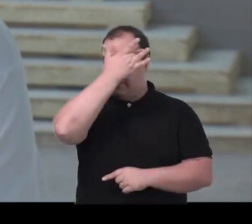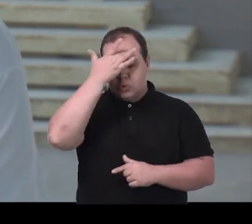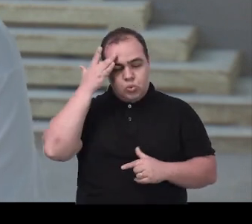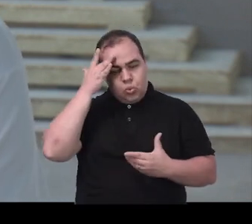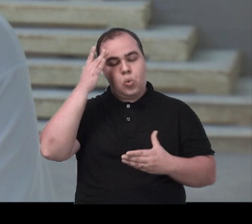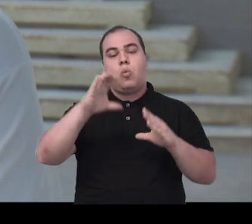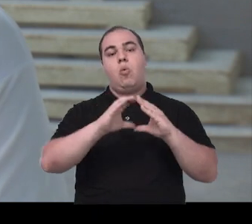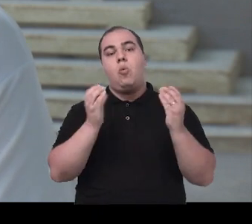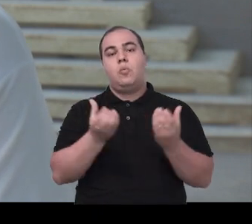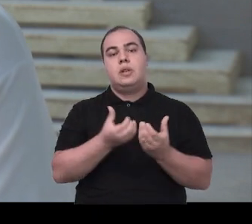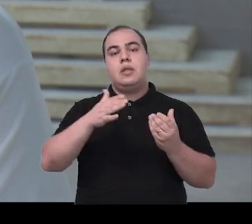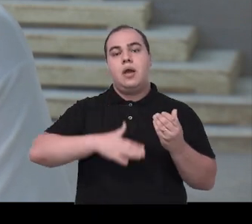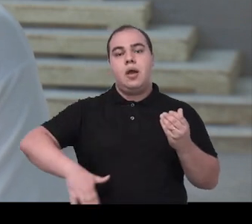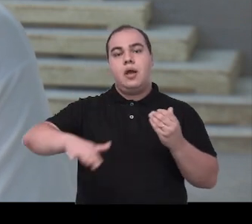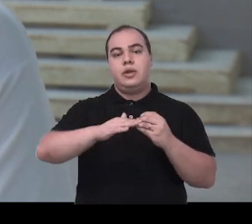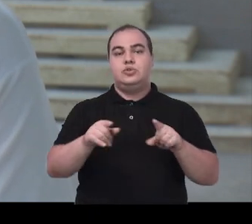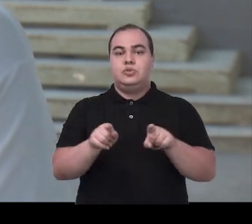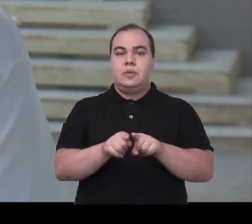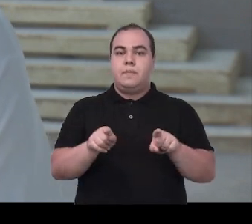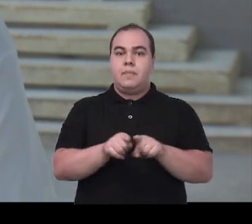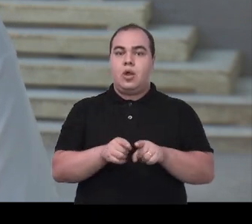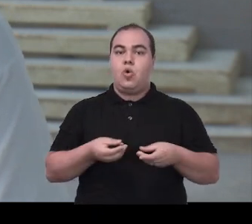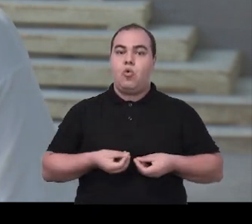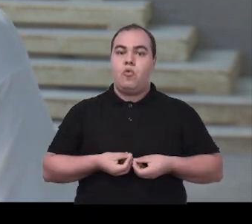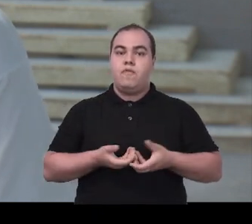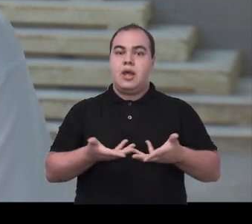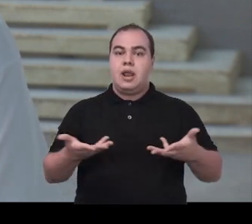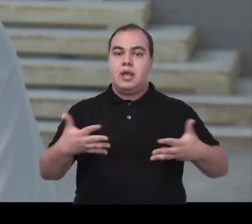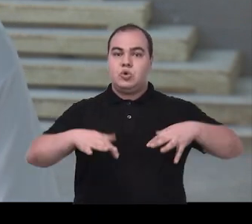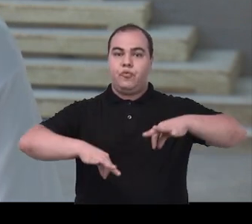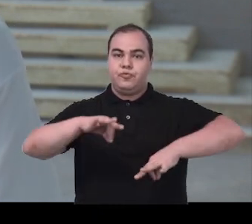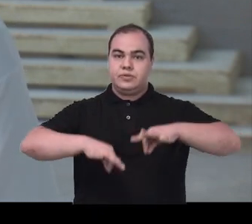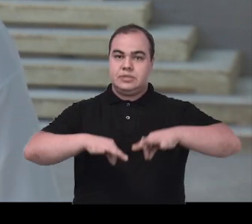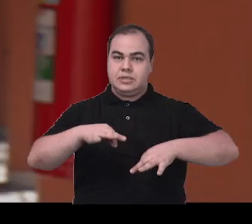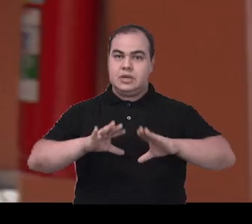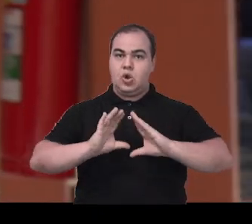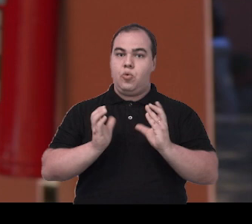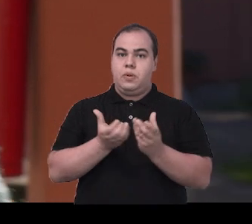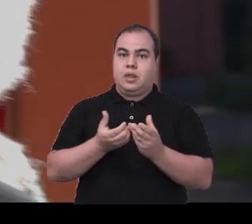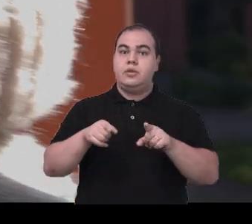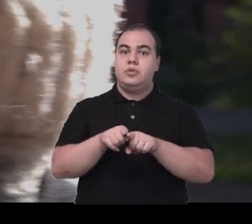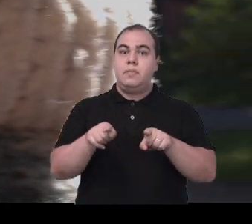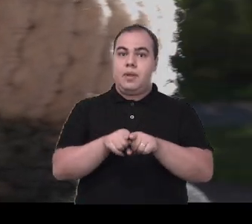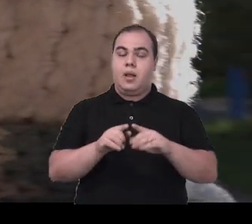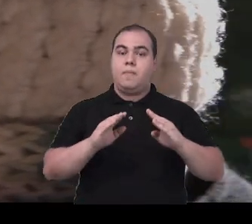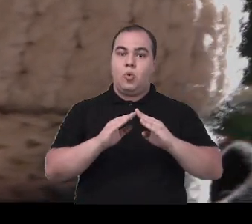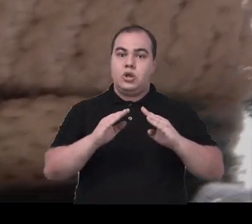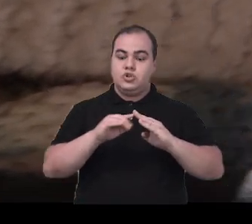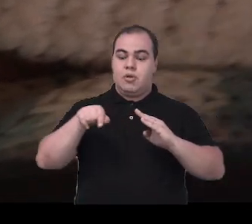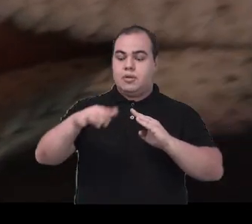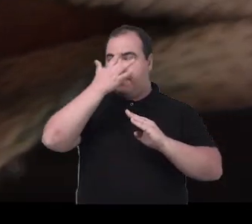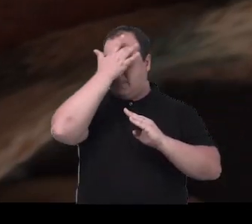desses usuários com a comunidade de novo e também oferece oficinas para a comunidade, as moradias,